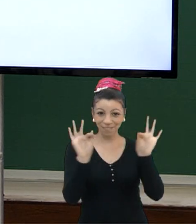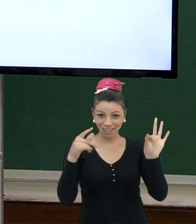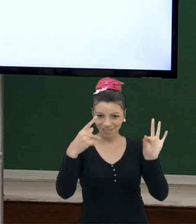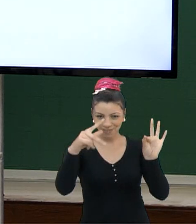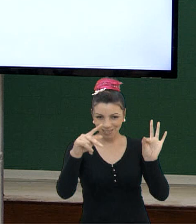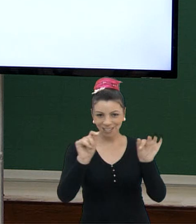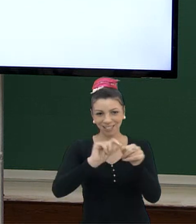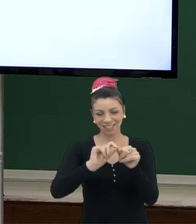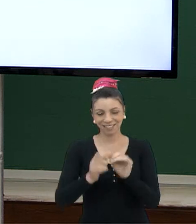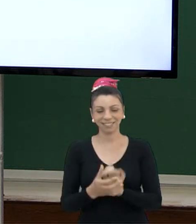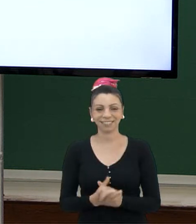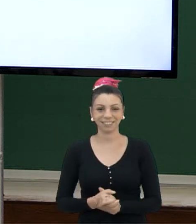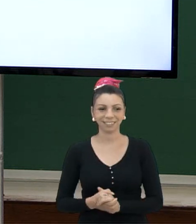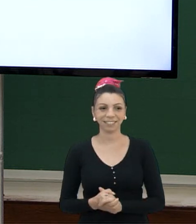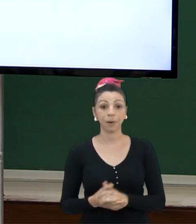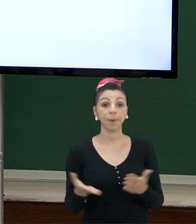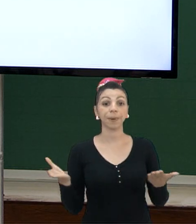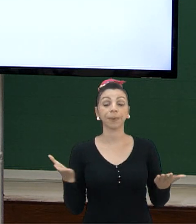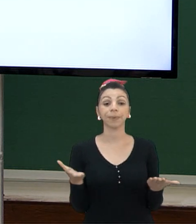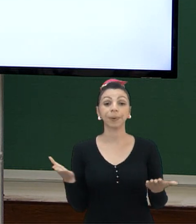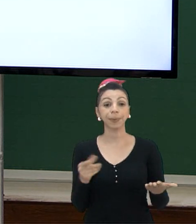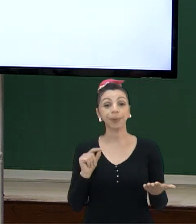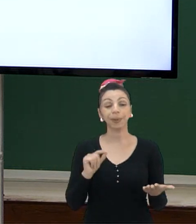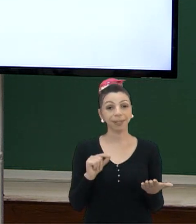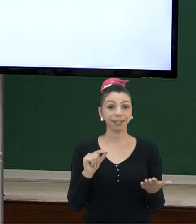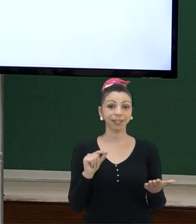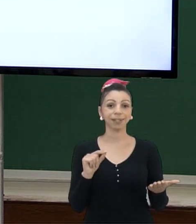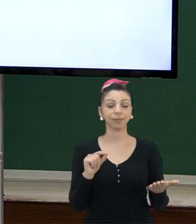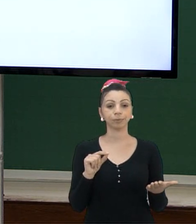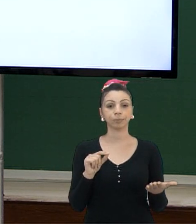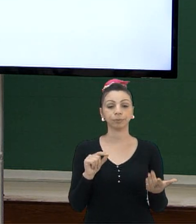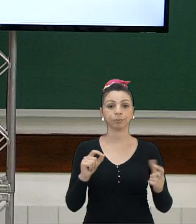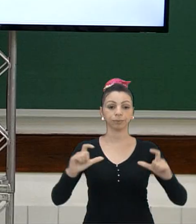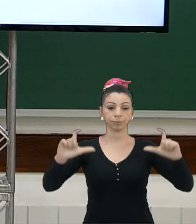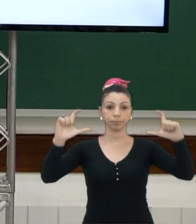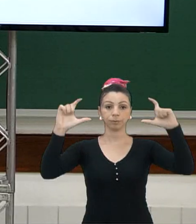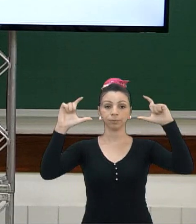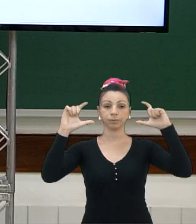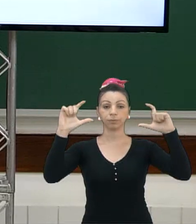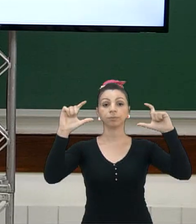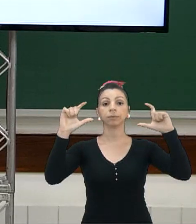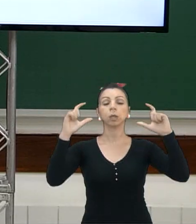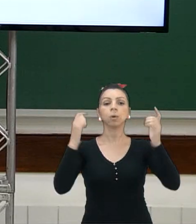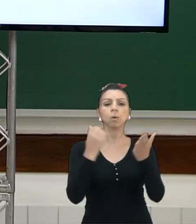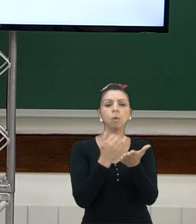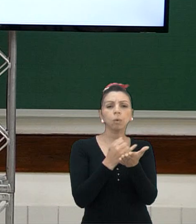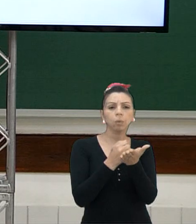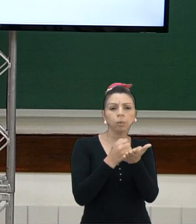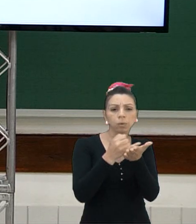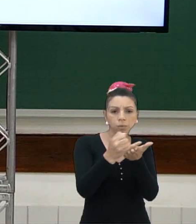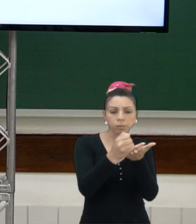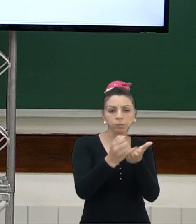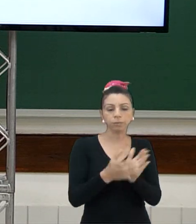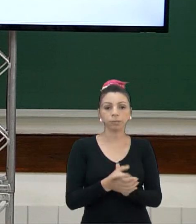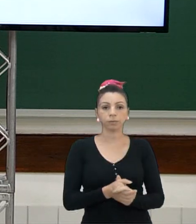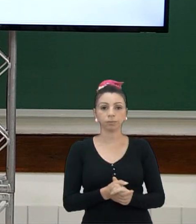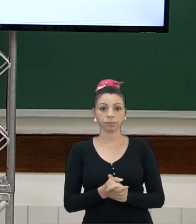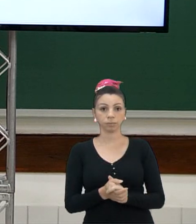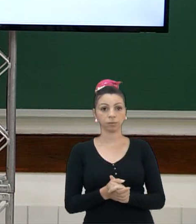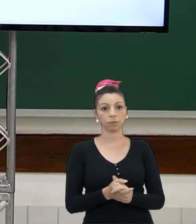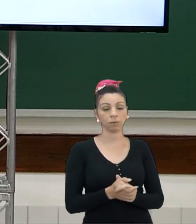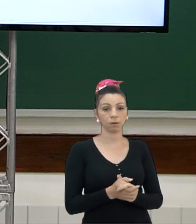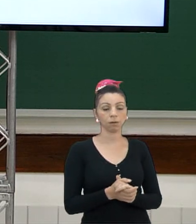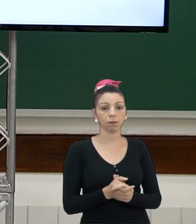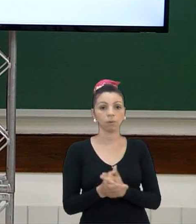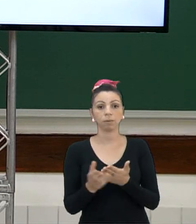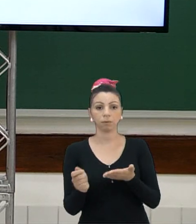fizeram. Então, ó, agora nós vamos fazer o parágrafo de introdução. Lembrando que nós vamos fazer um rascunho. A gente